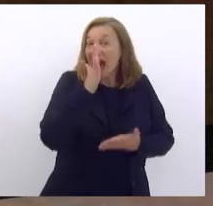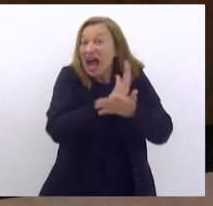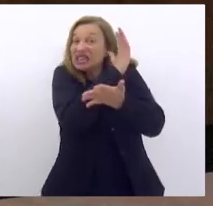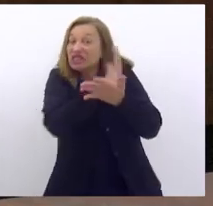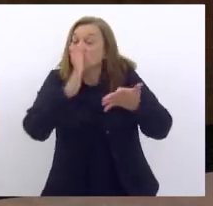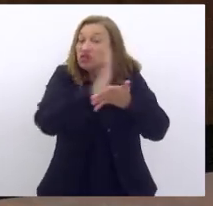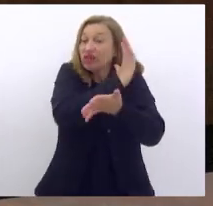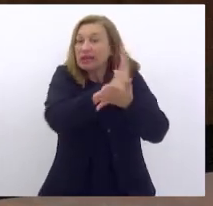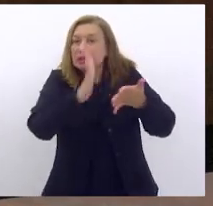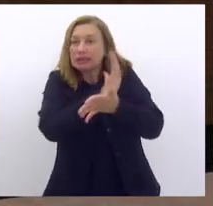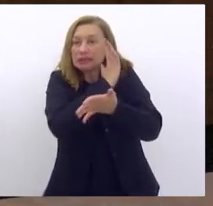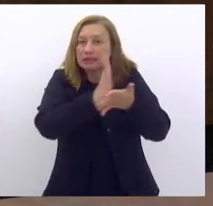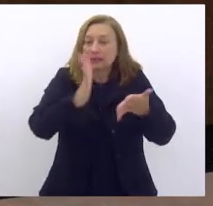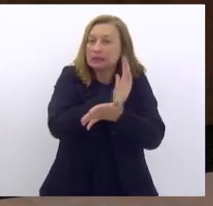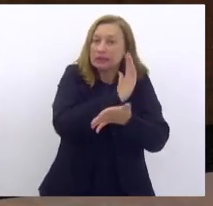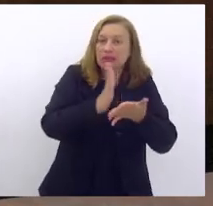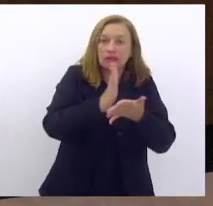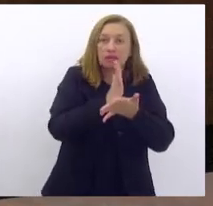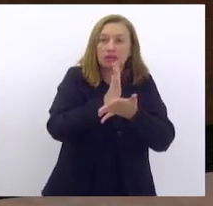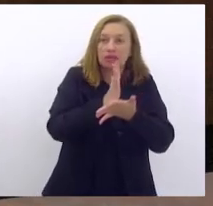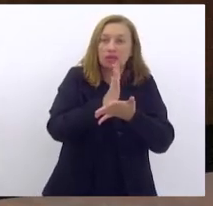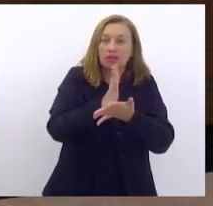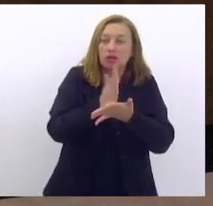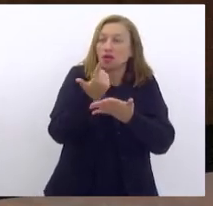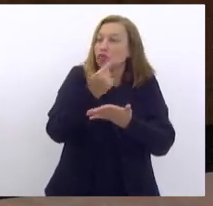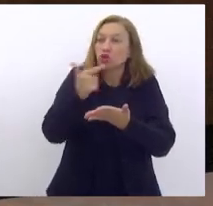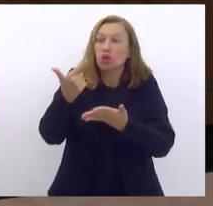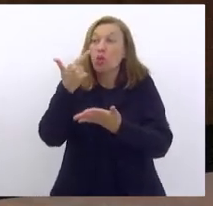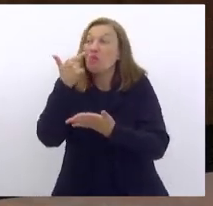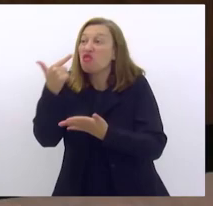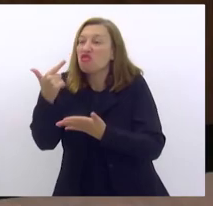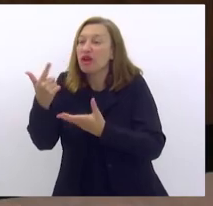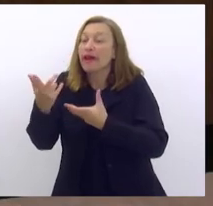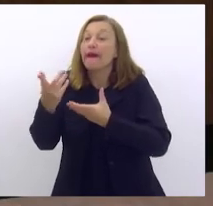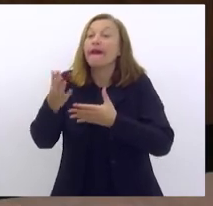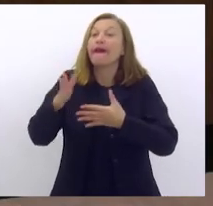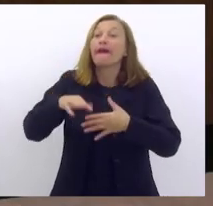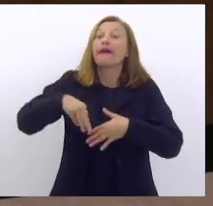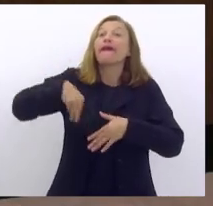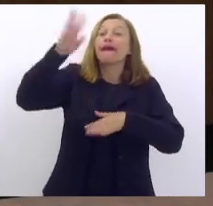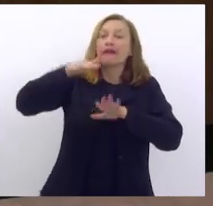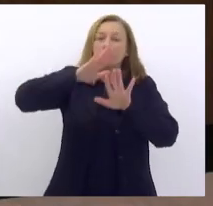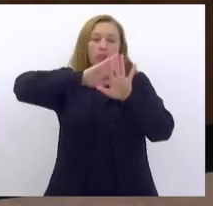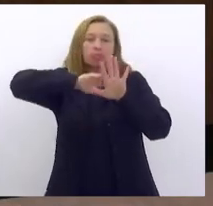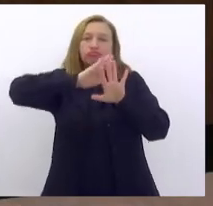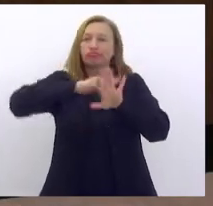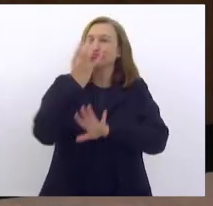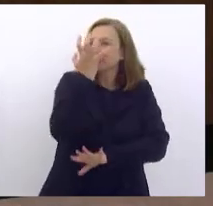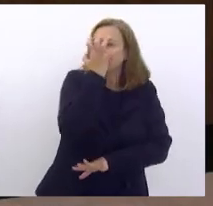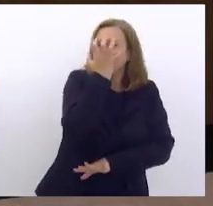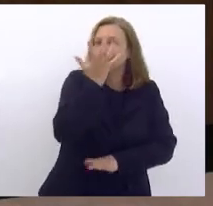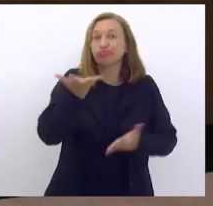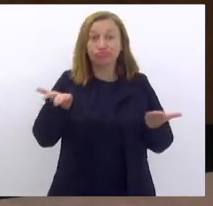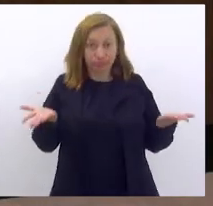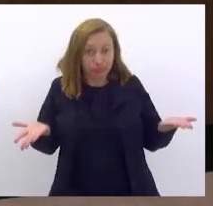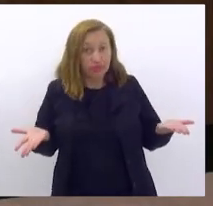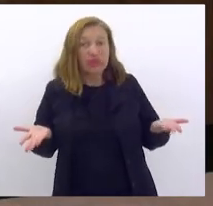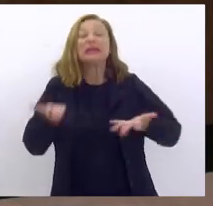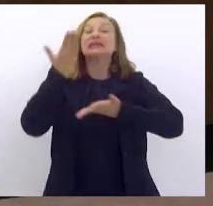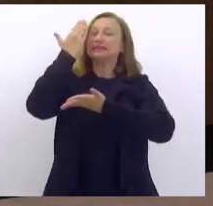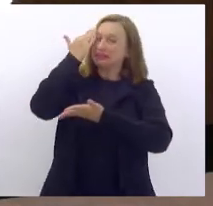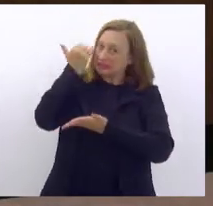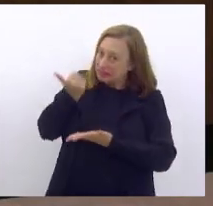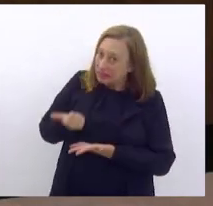vezes sem possibilidade de identificar quem está por trás daquela máscara, e a gente sabe